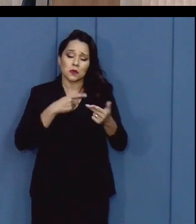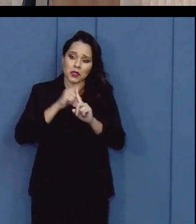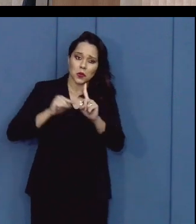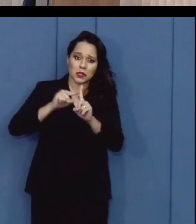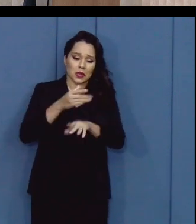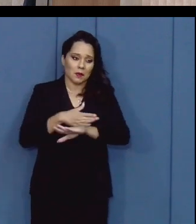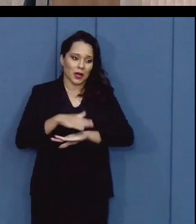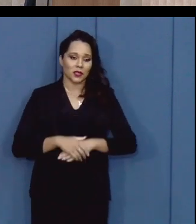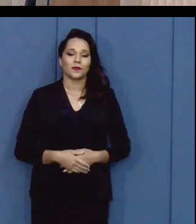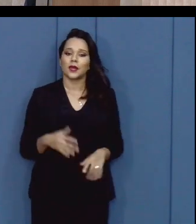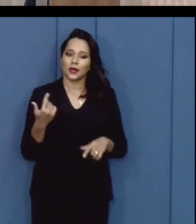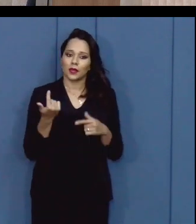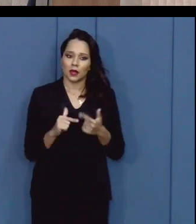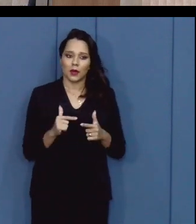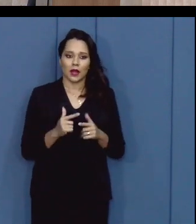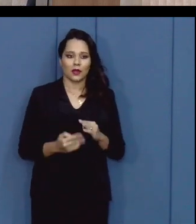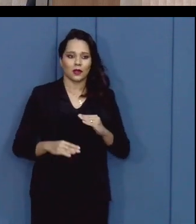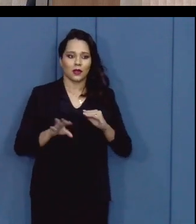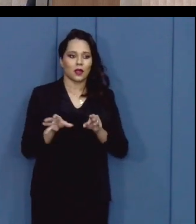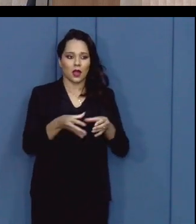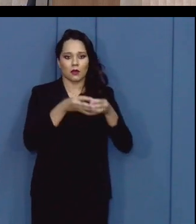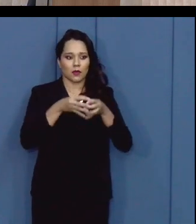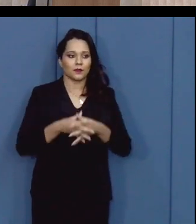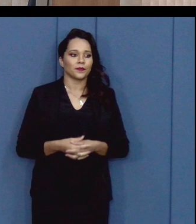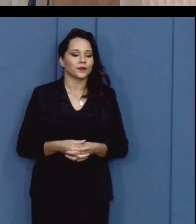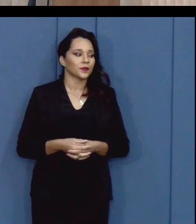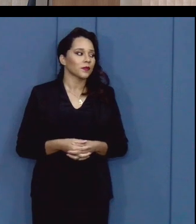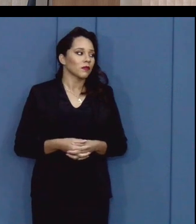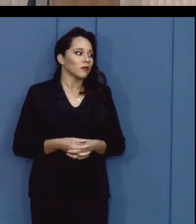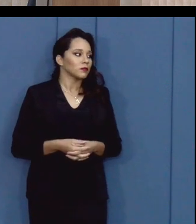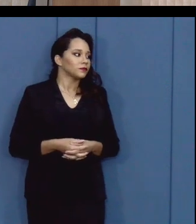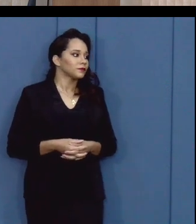ser aplicada na prática e trabalhar em equipe.